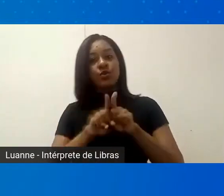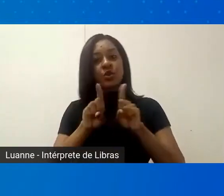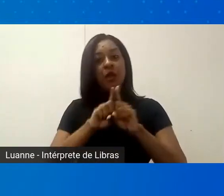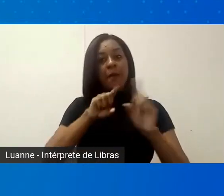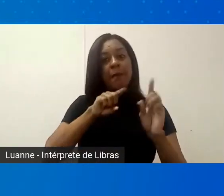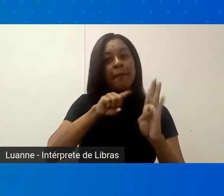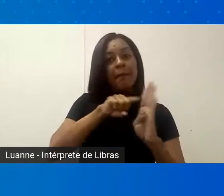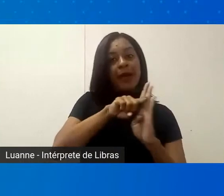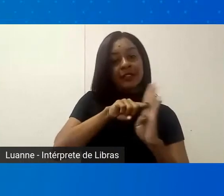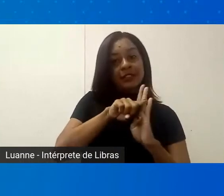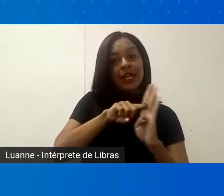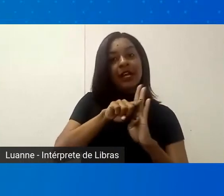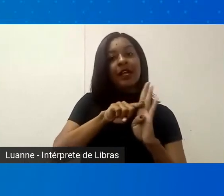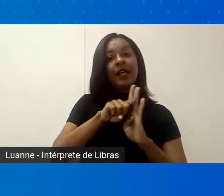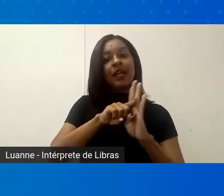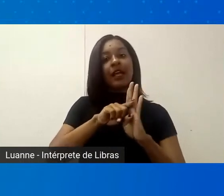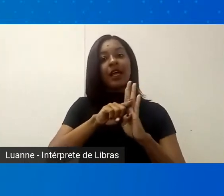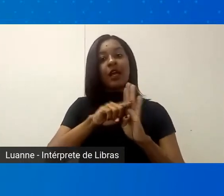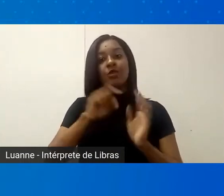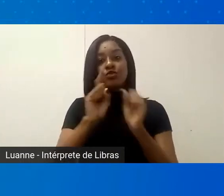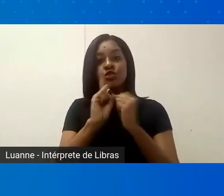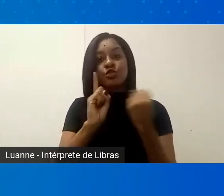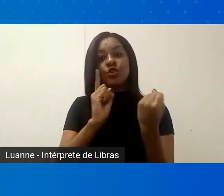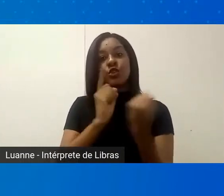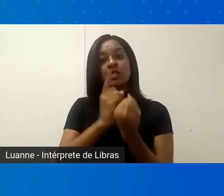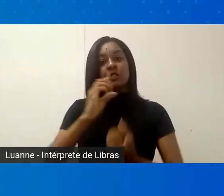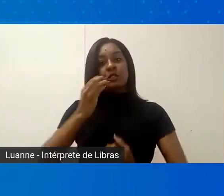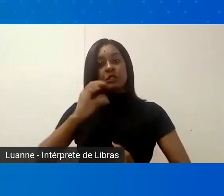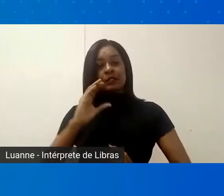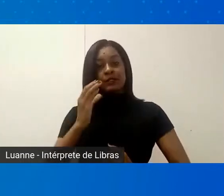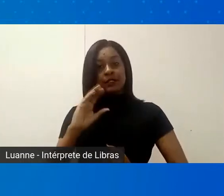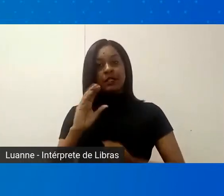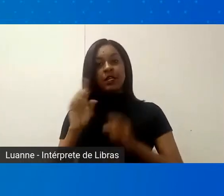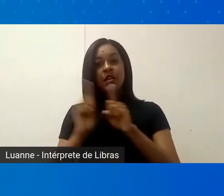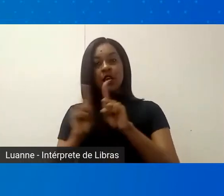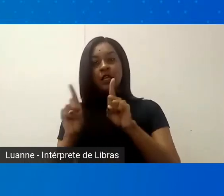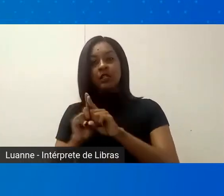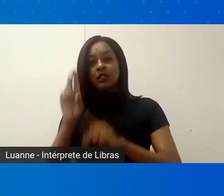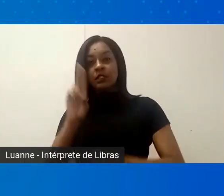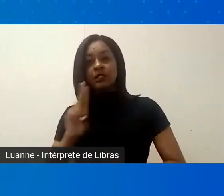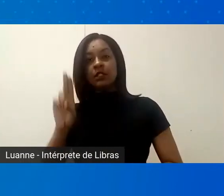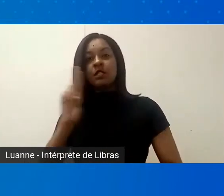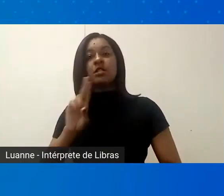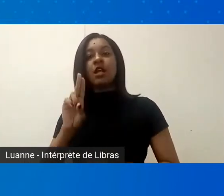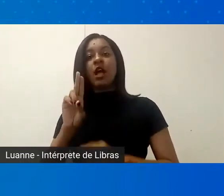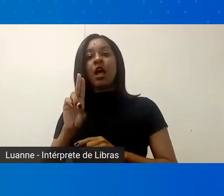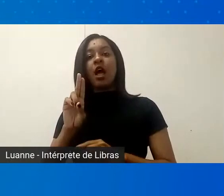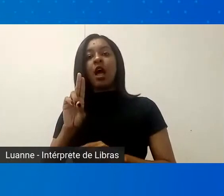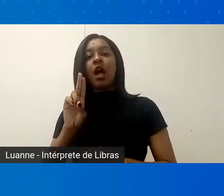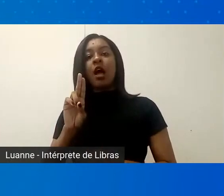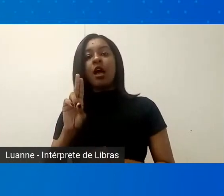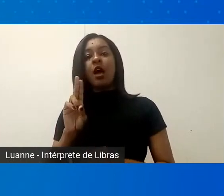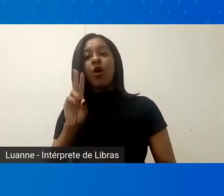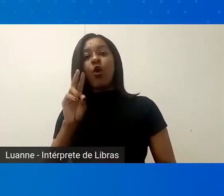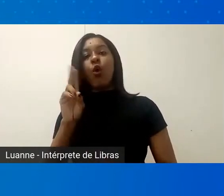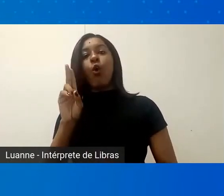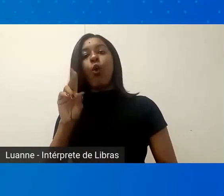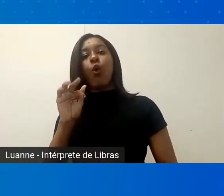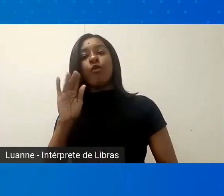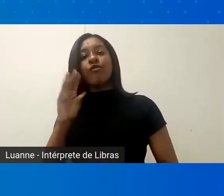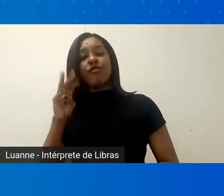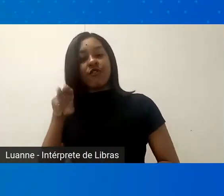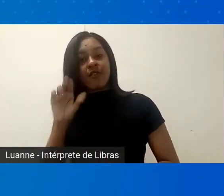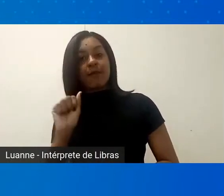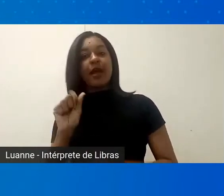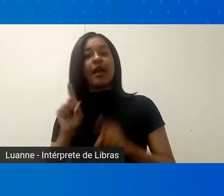USP Doutor em Ciências Sociais pela Universidade Estadual de Campinas livre docente em ciência da